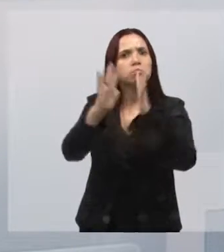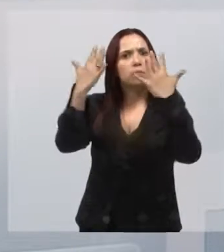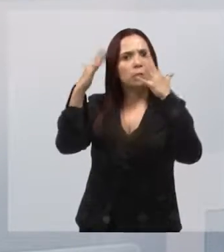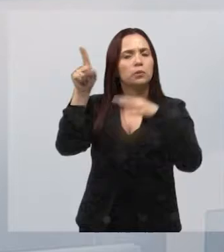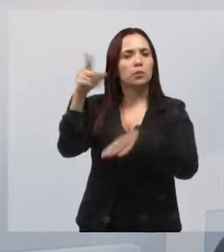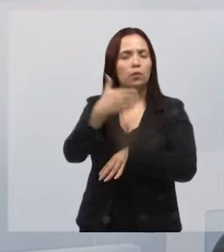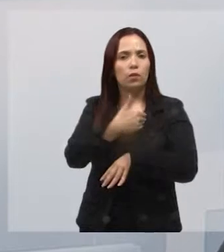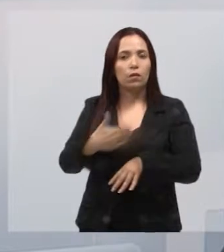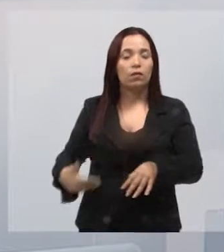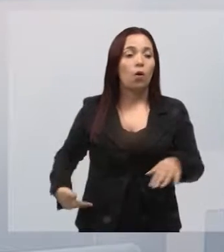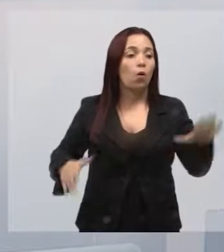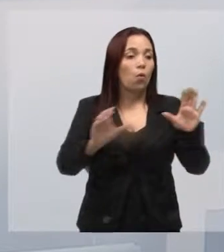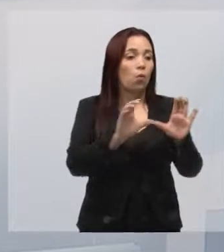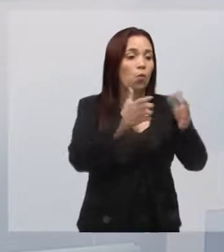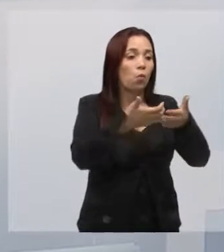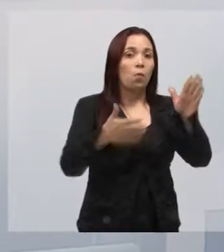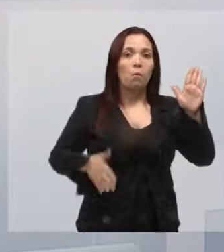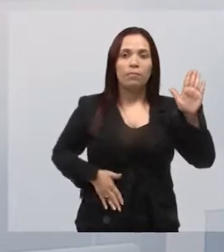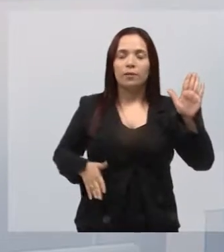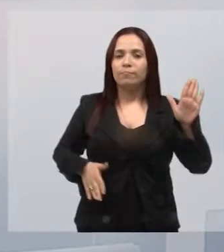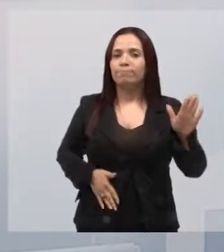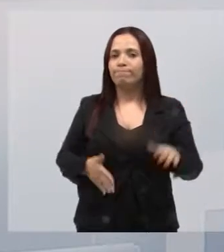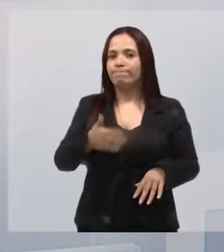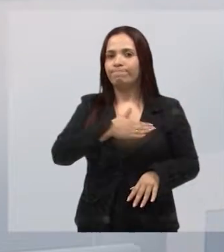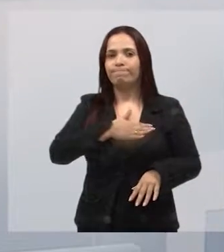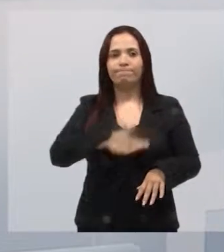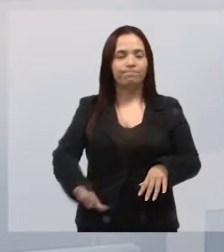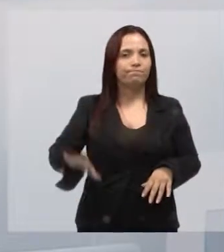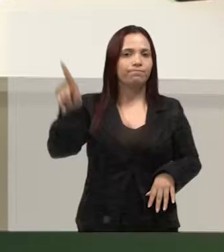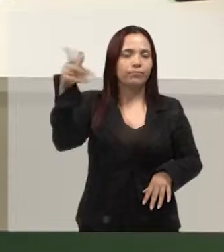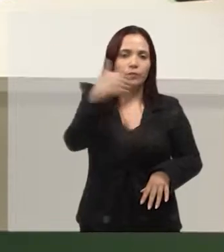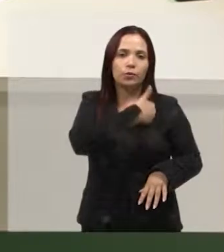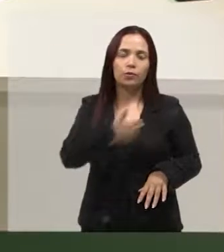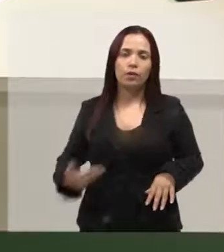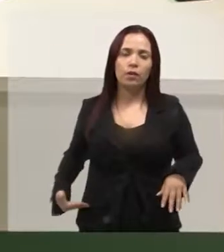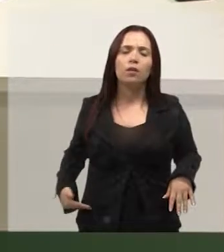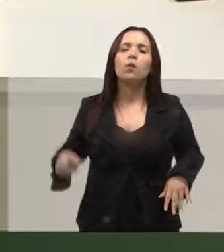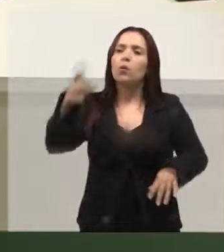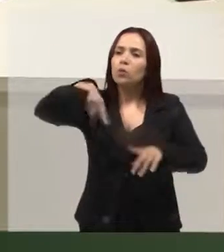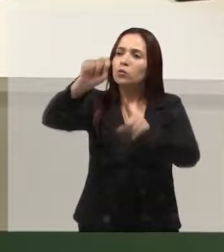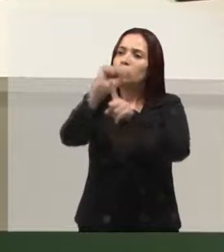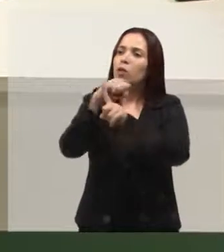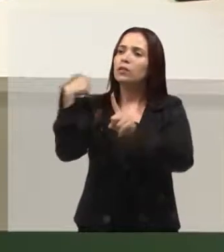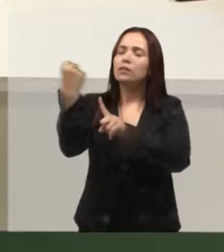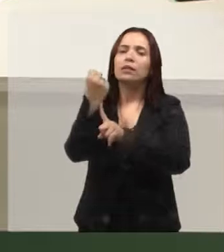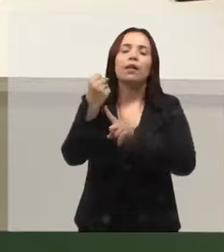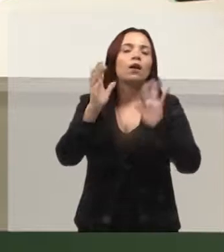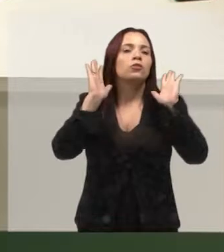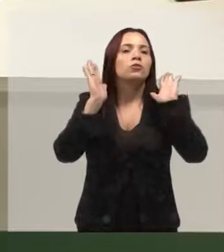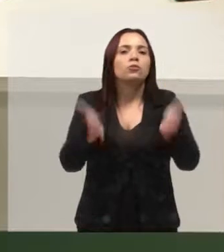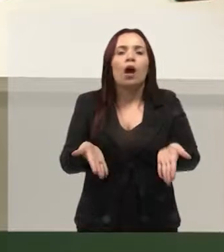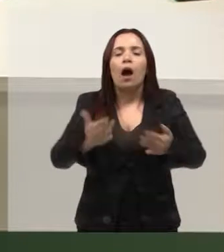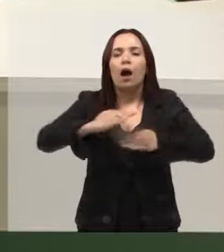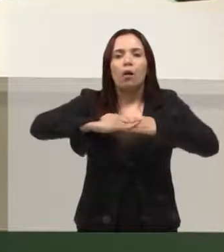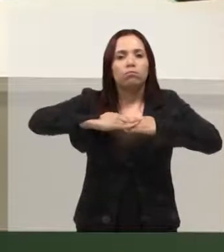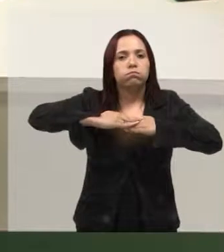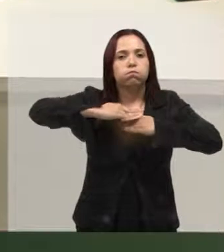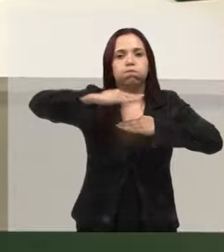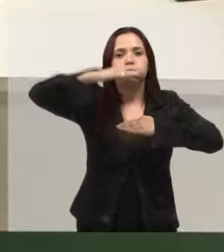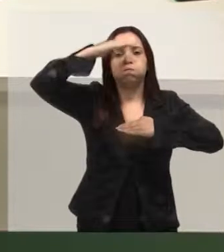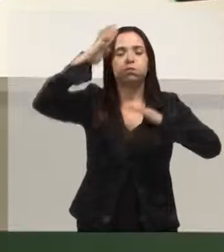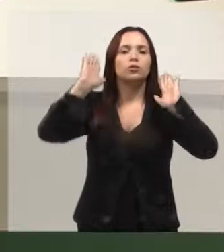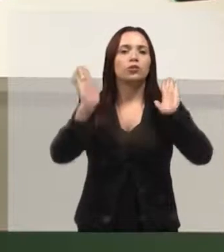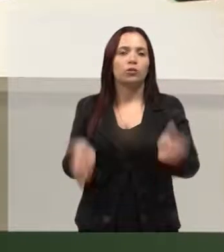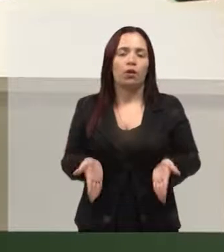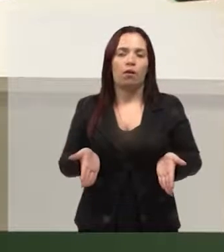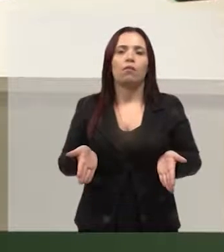a bandidagem odiando, né? Quer dizer que a população está dando apoio. Está dando apoio, porque não pode, ninguém aguenta mais. E se